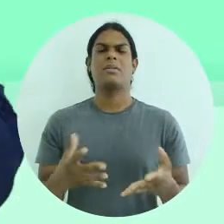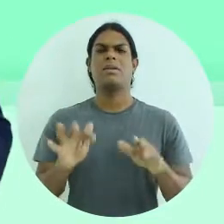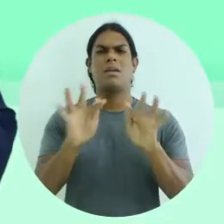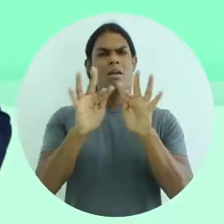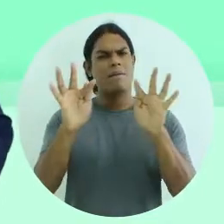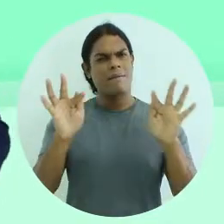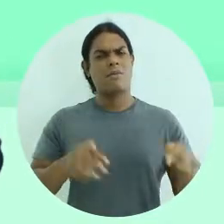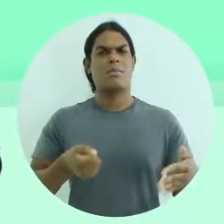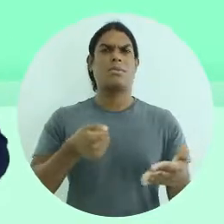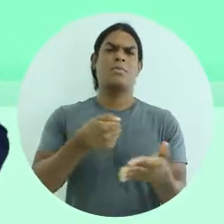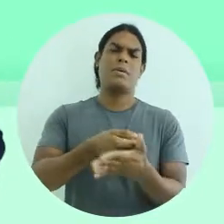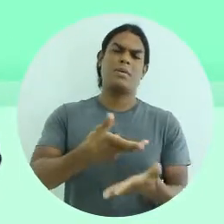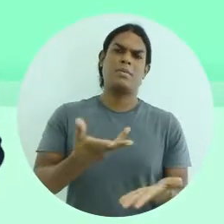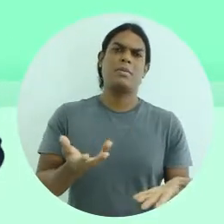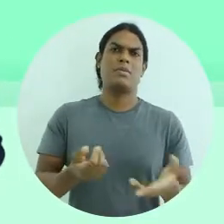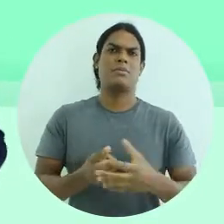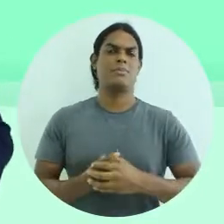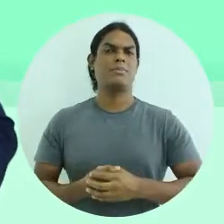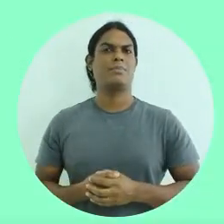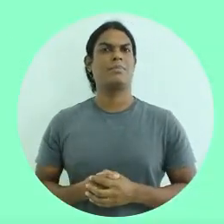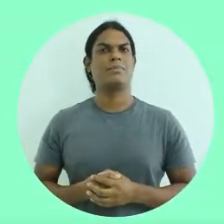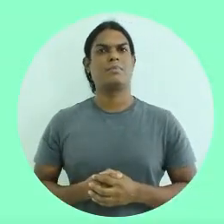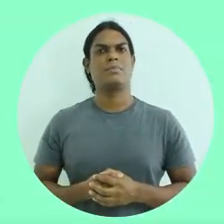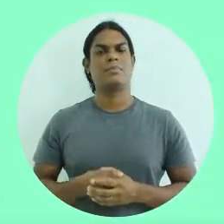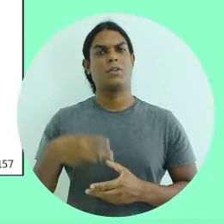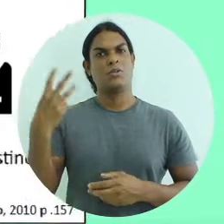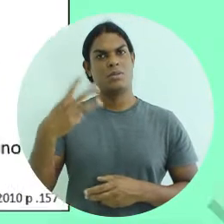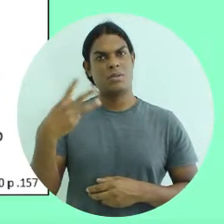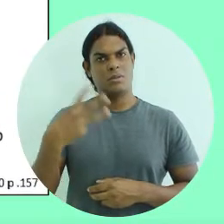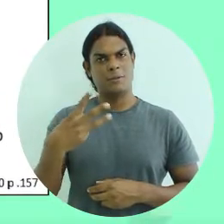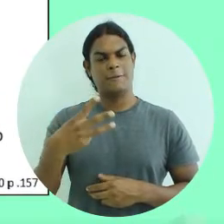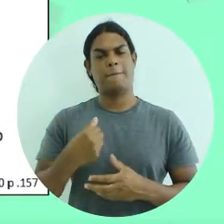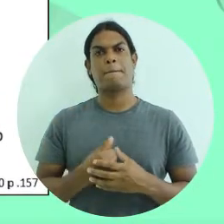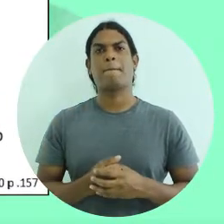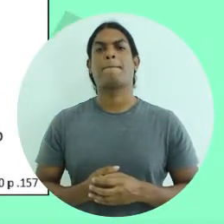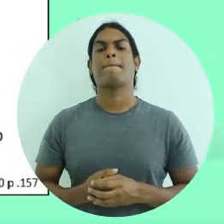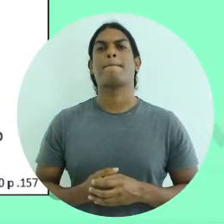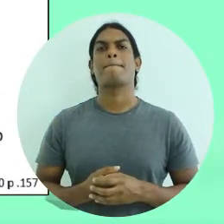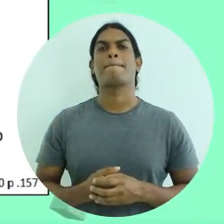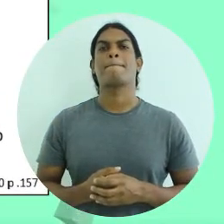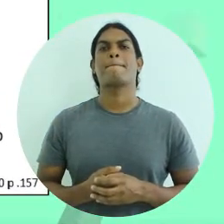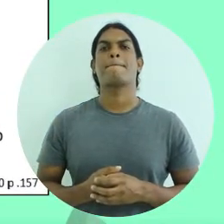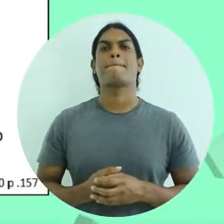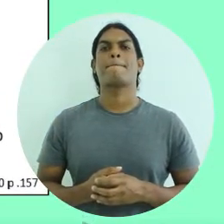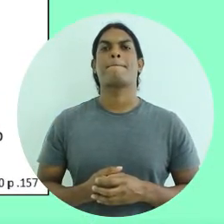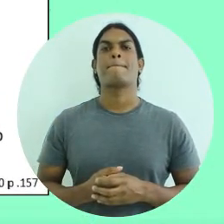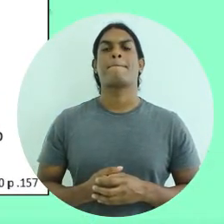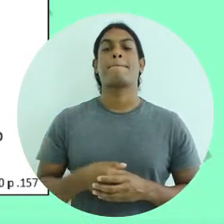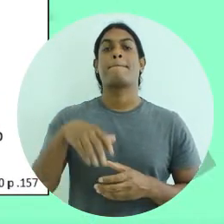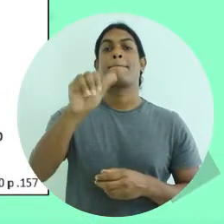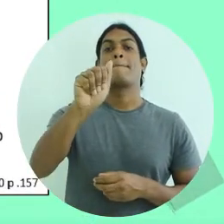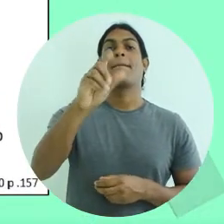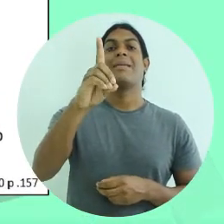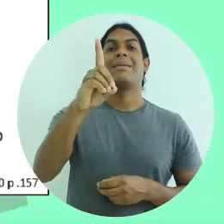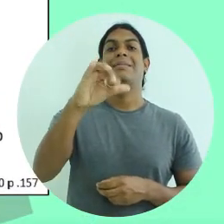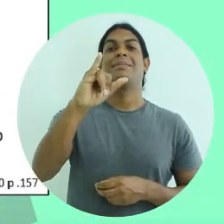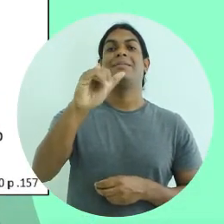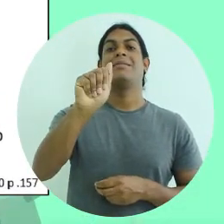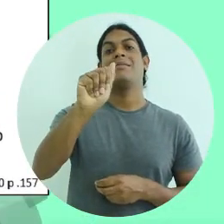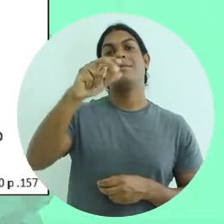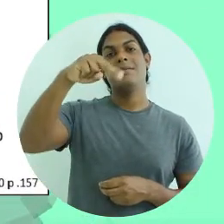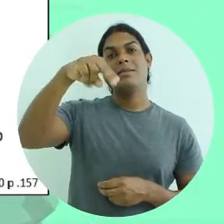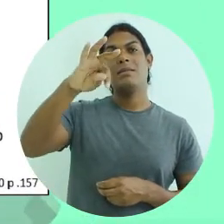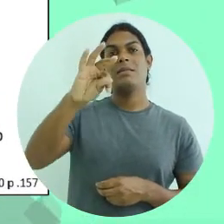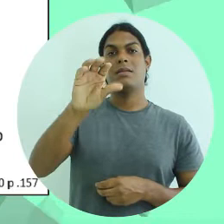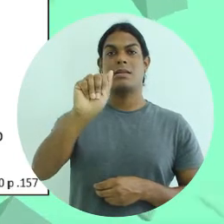pagamentos, todo o trâmite da operação. O terceiro passo agora é o adiantamento do contrato de câmbio. Então,